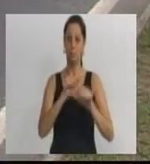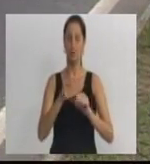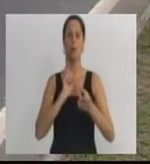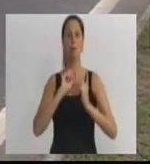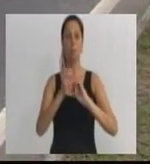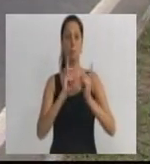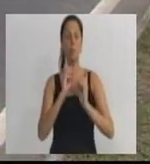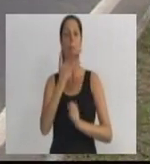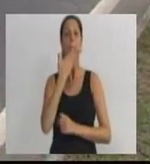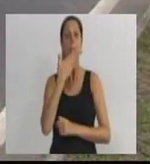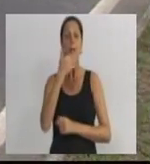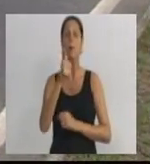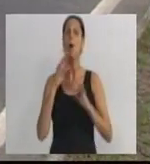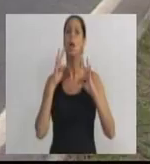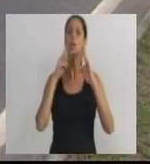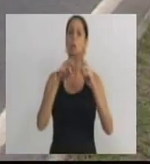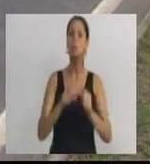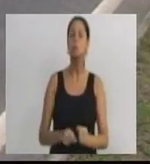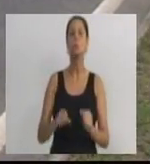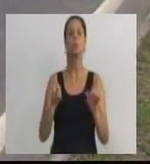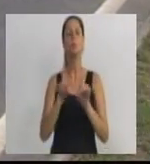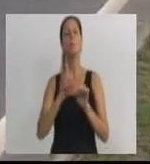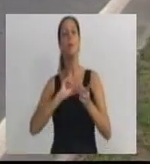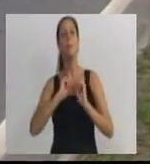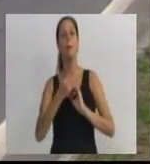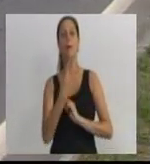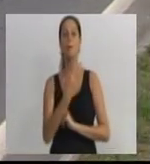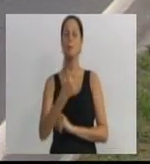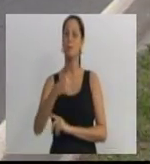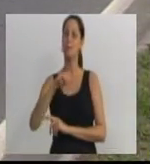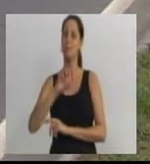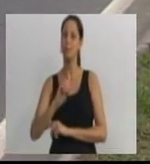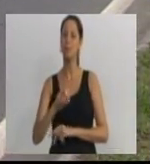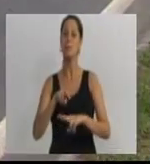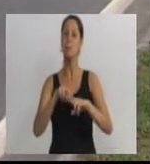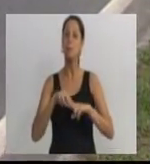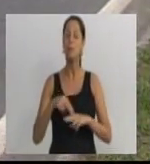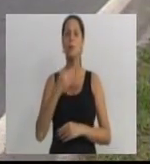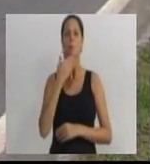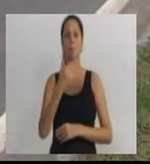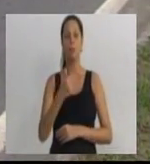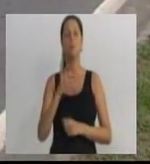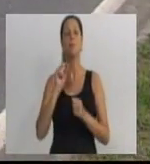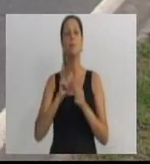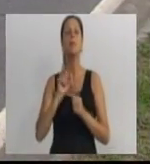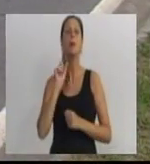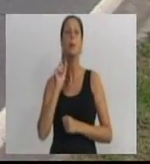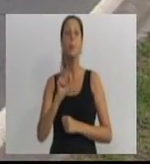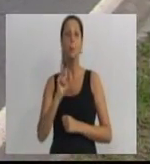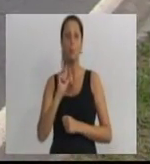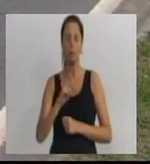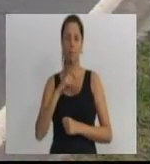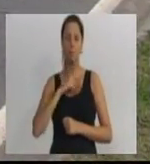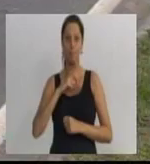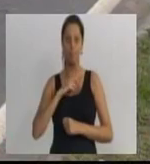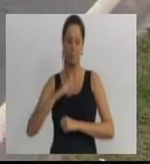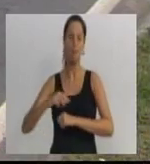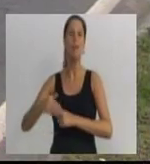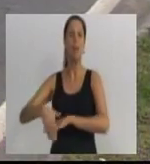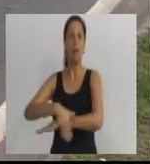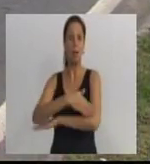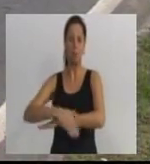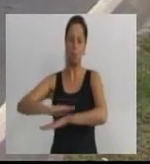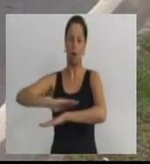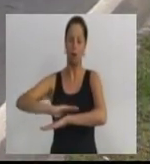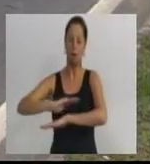da BR-470. Para repetir, faça-se uma faixa de pedestre elevada. Quem vem de Indaial ou quem vem de Pomerode,